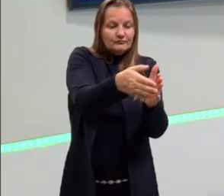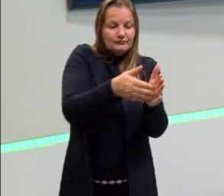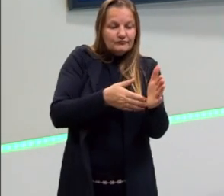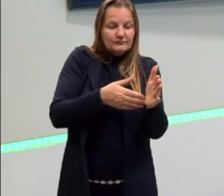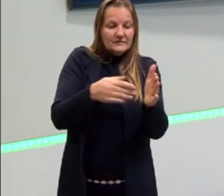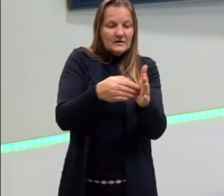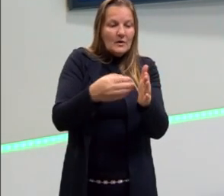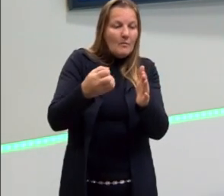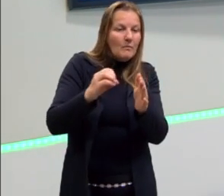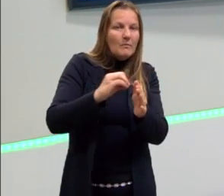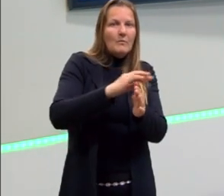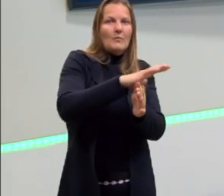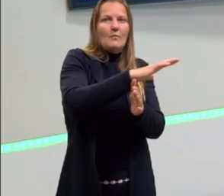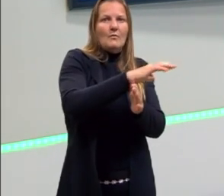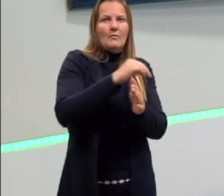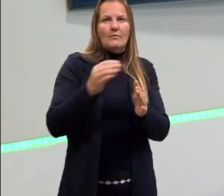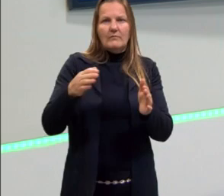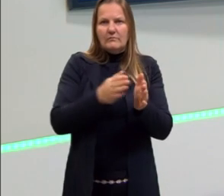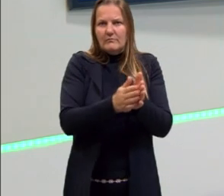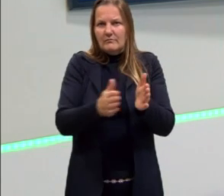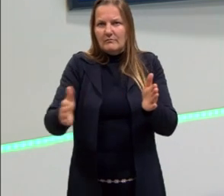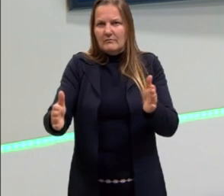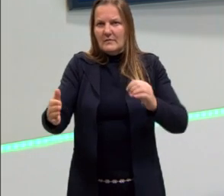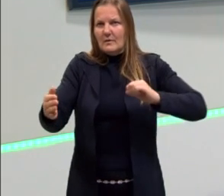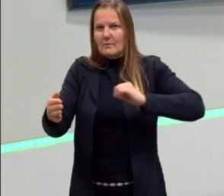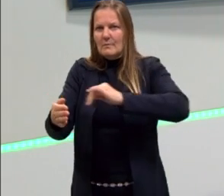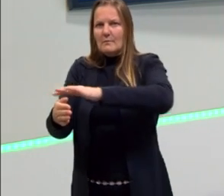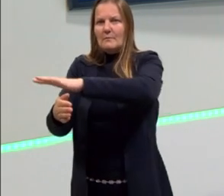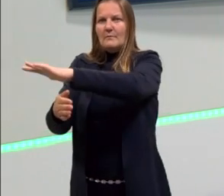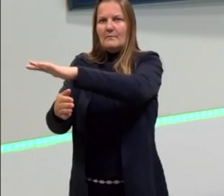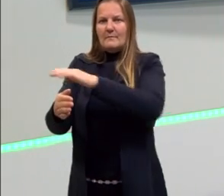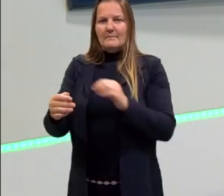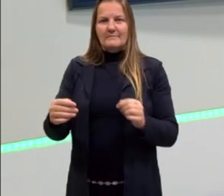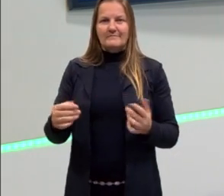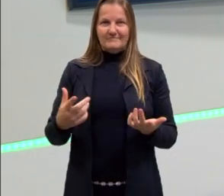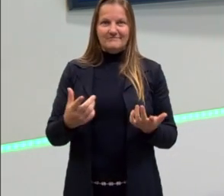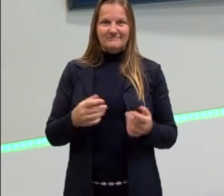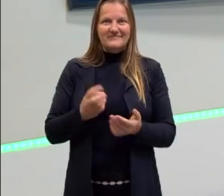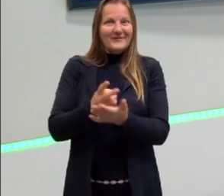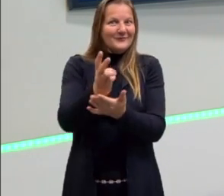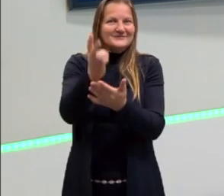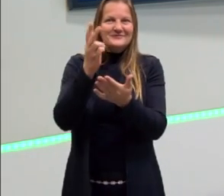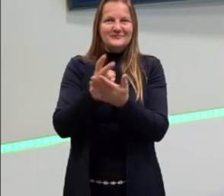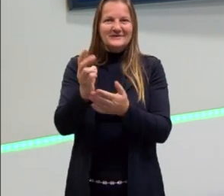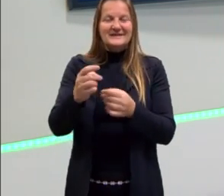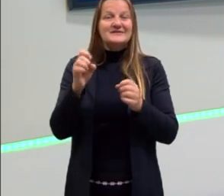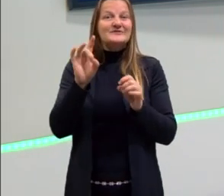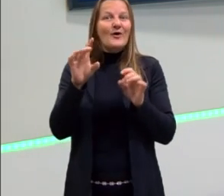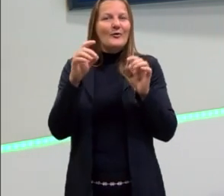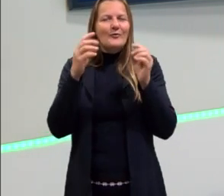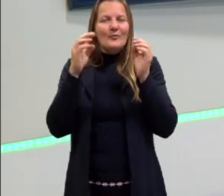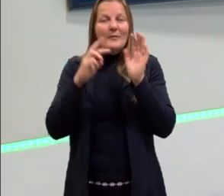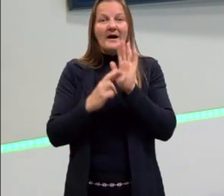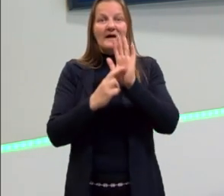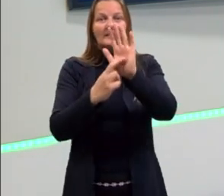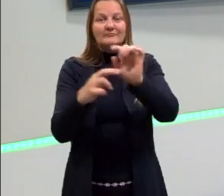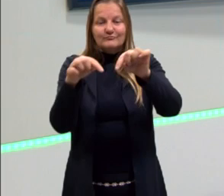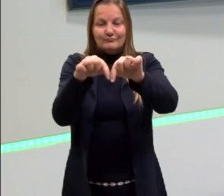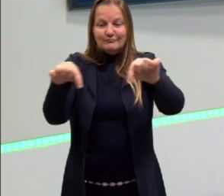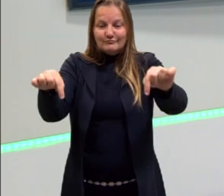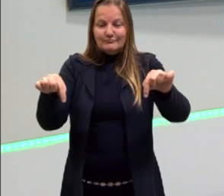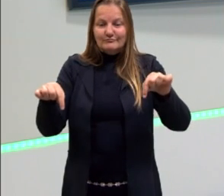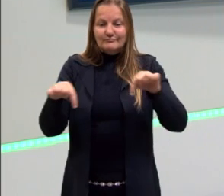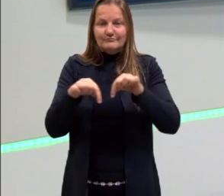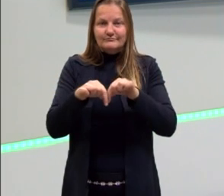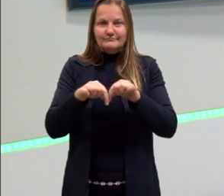direções com este plano ele continua indefinidamente nós temos apenas então uma representação